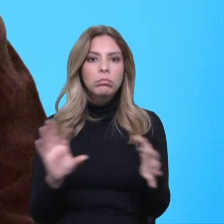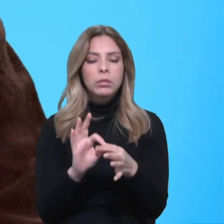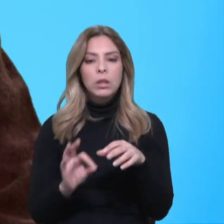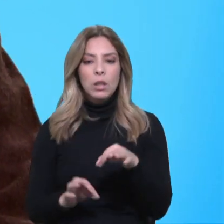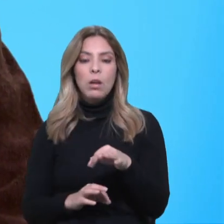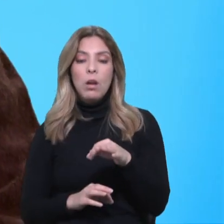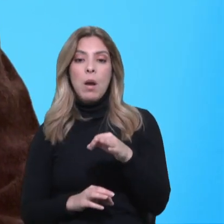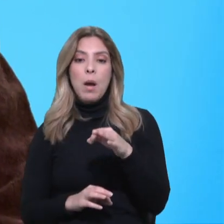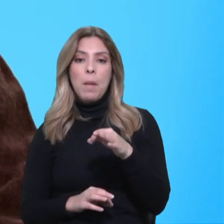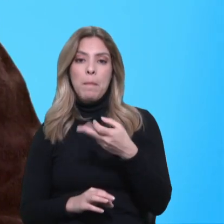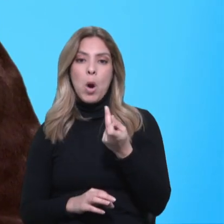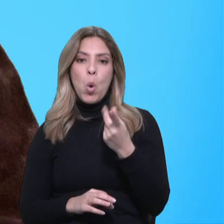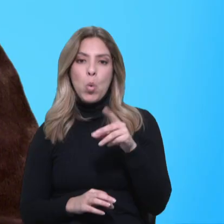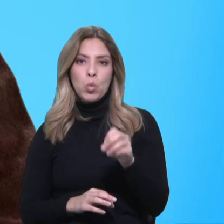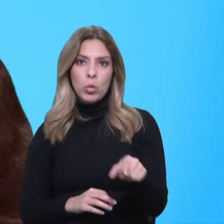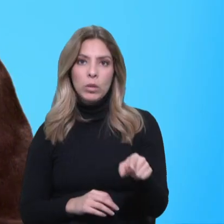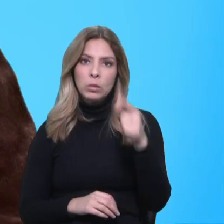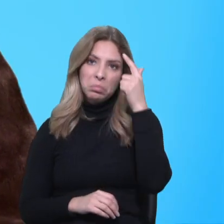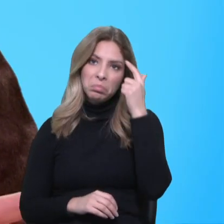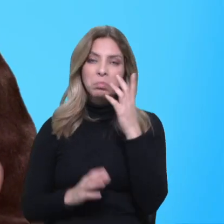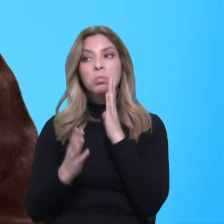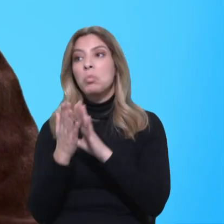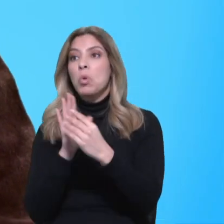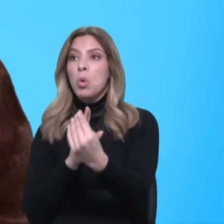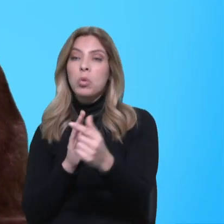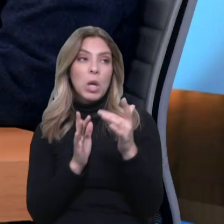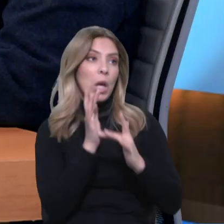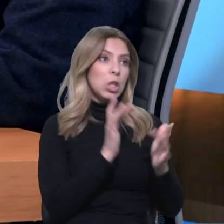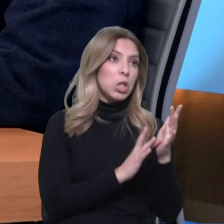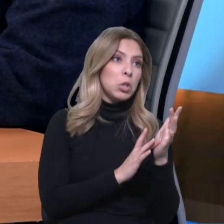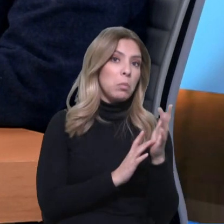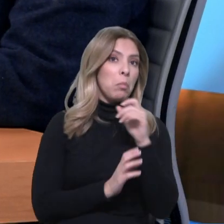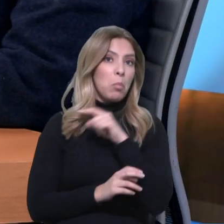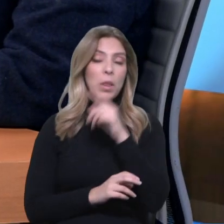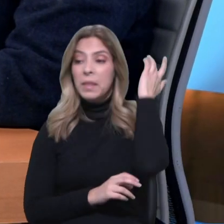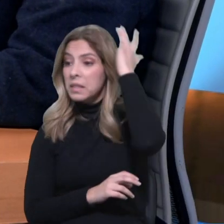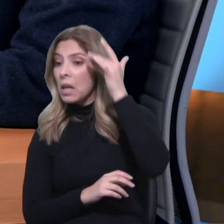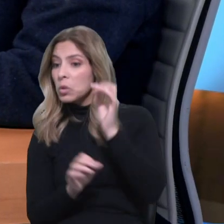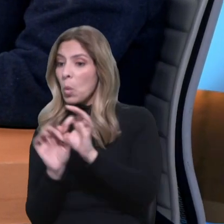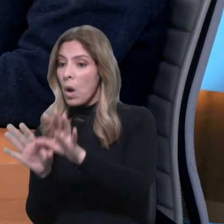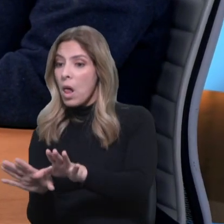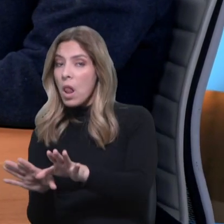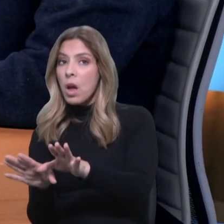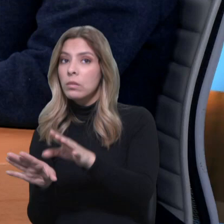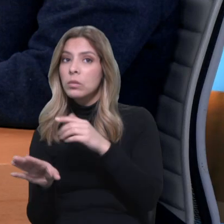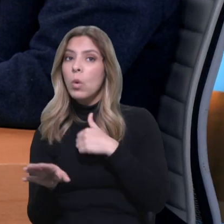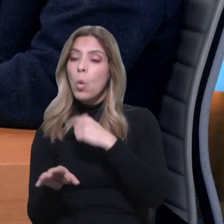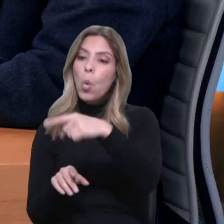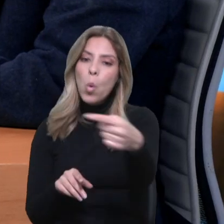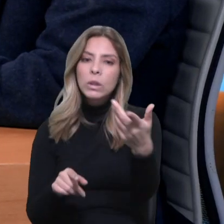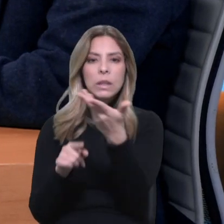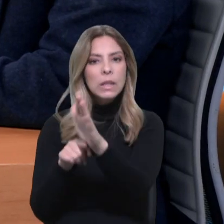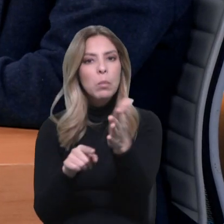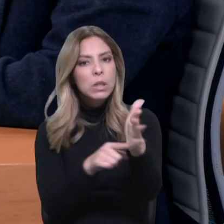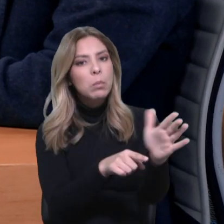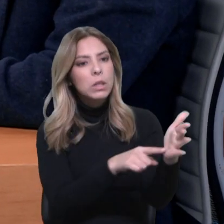também diz ser de meus imitadores como eu sou de Cristo, posso aplicar isso nos santos. Vamos encontrando então, outros exemplos consigo também. ver outros exemplos e